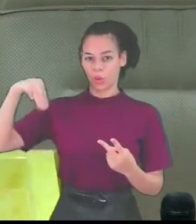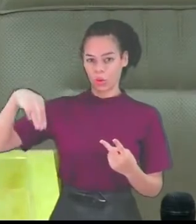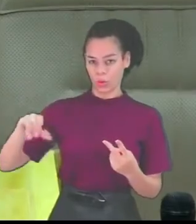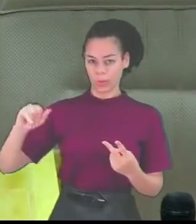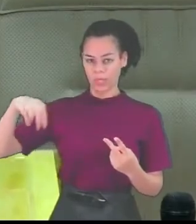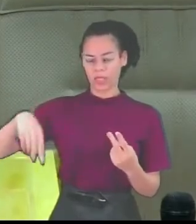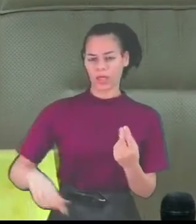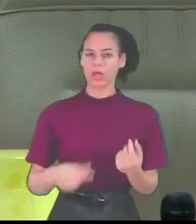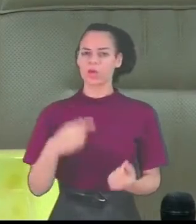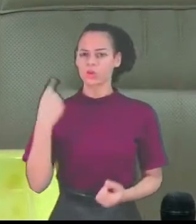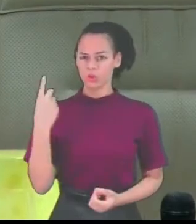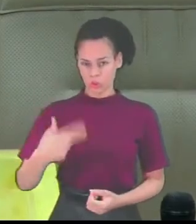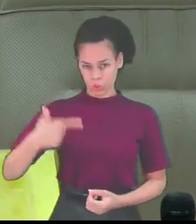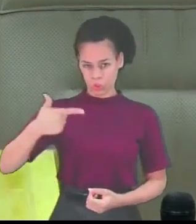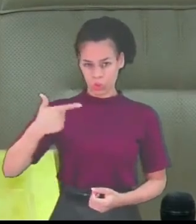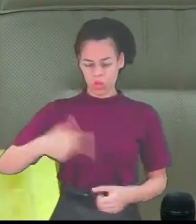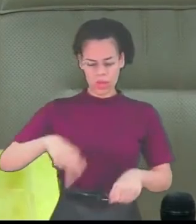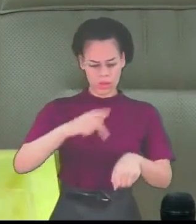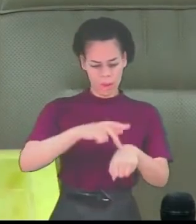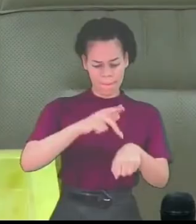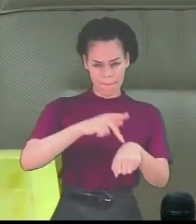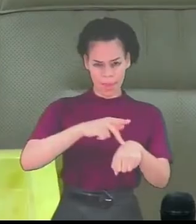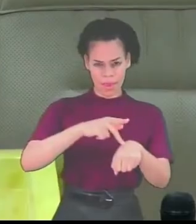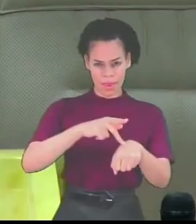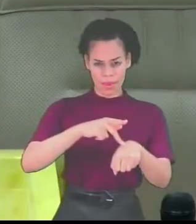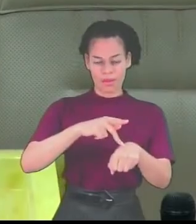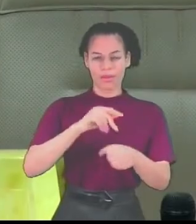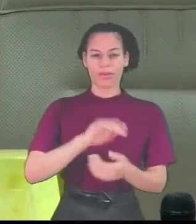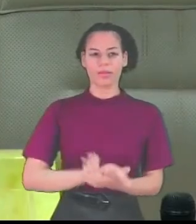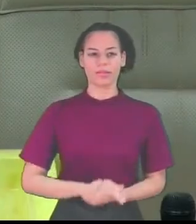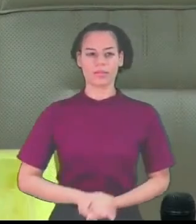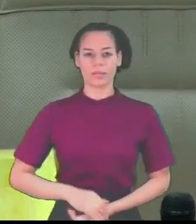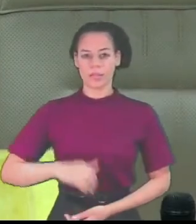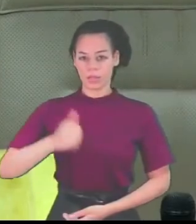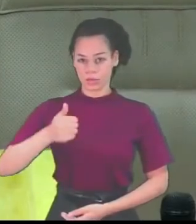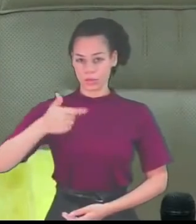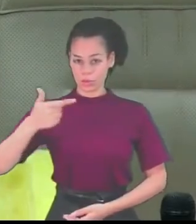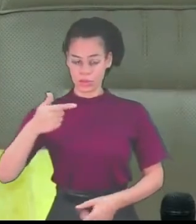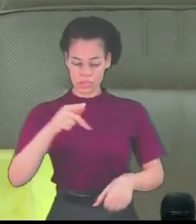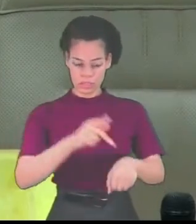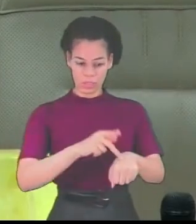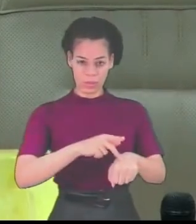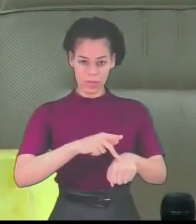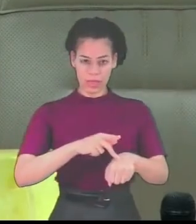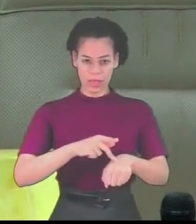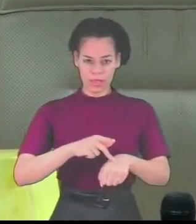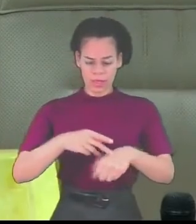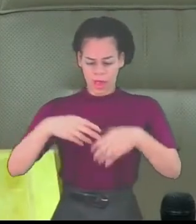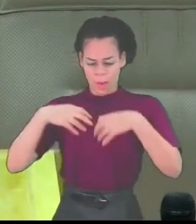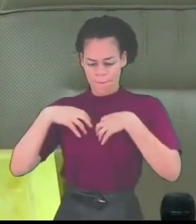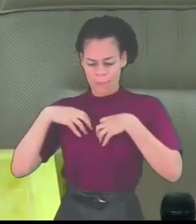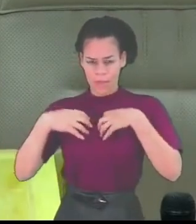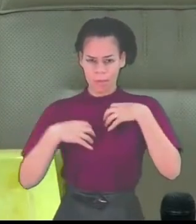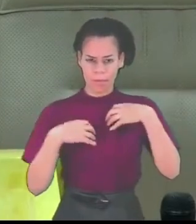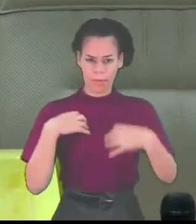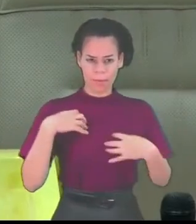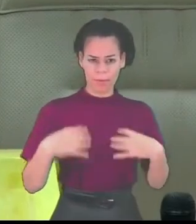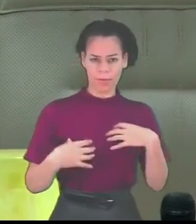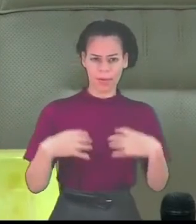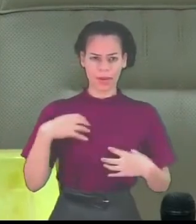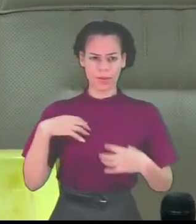éfode sacerdotal 12 pedras aqui engastados no peitoral e